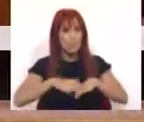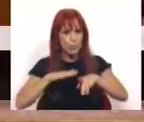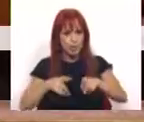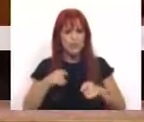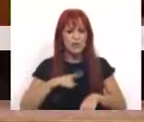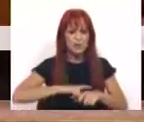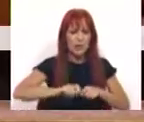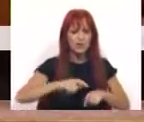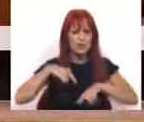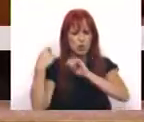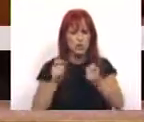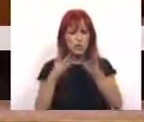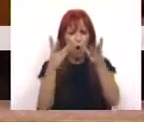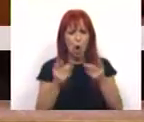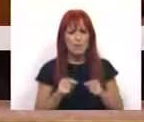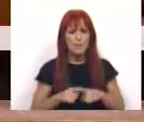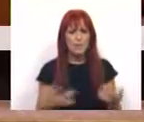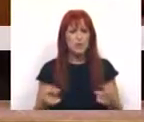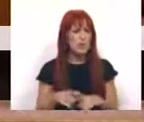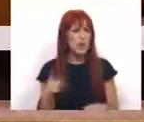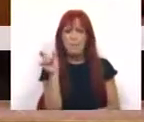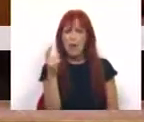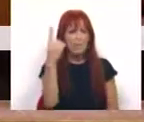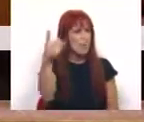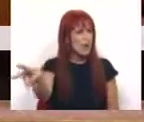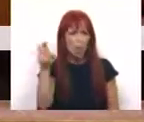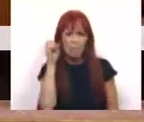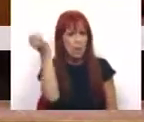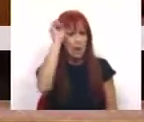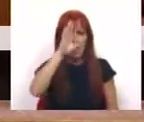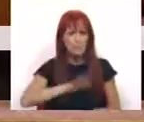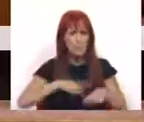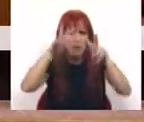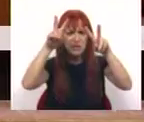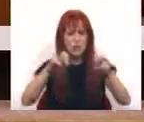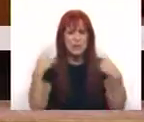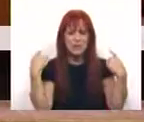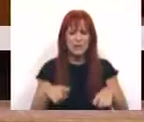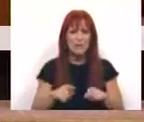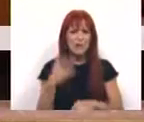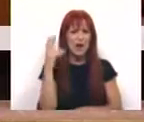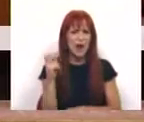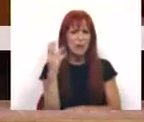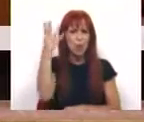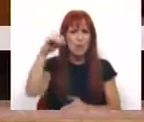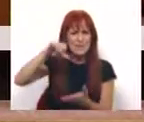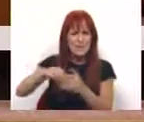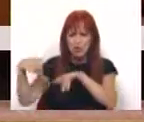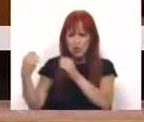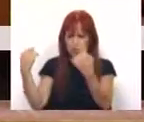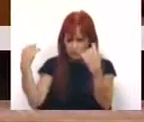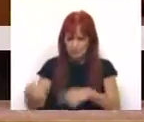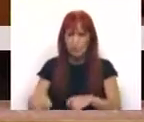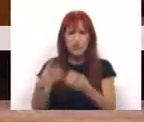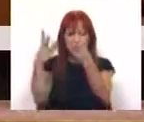isso, durante toda a discussão deste orçamento, nem uma palavra se ouviu sobre matérias que estiveram 4 anos no centro das